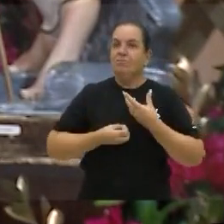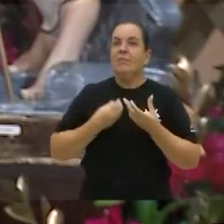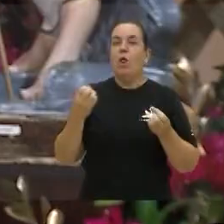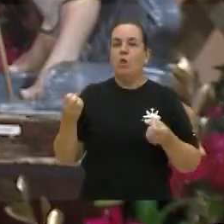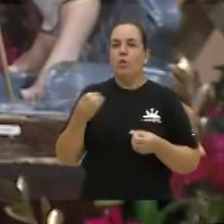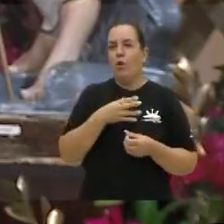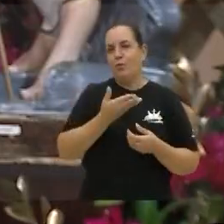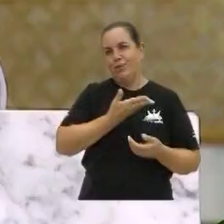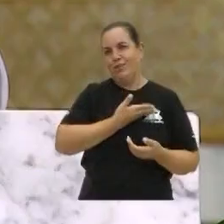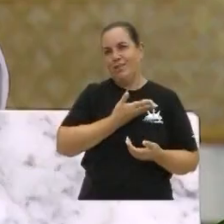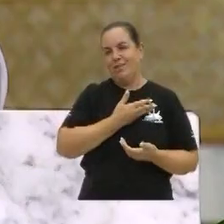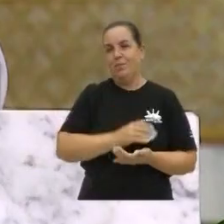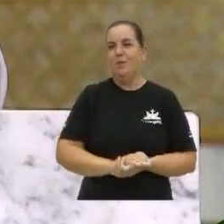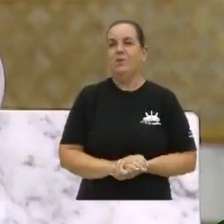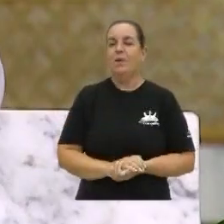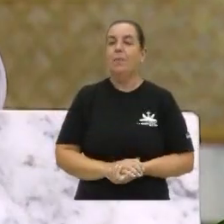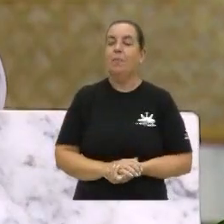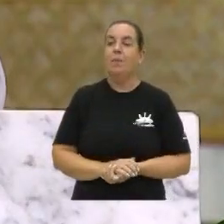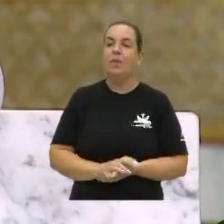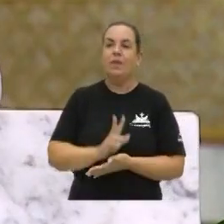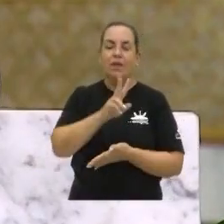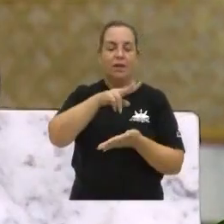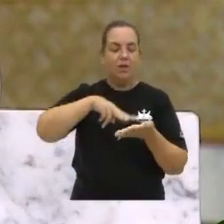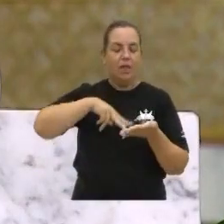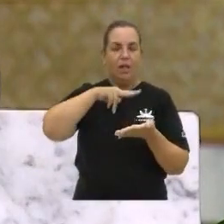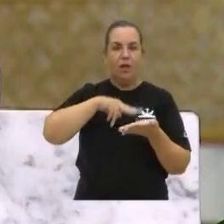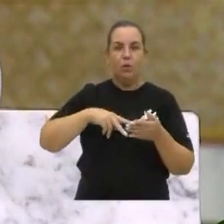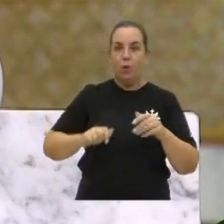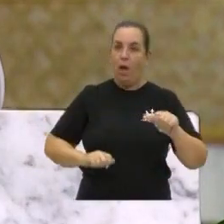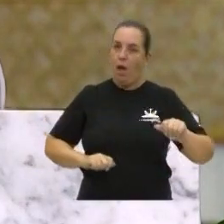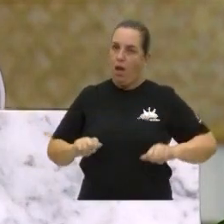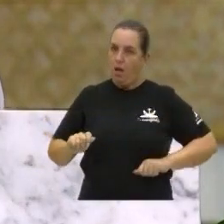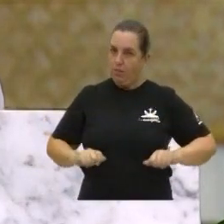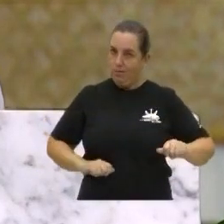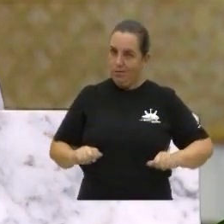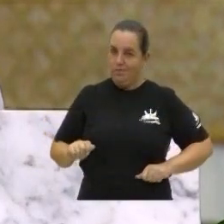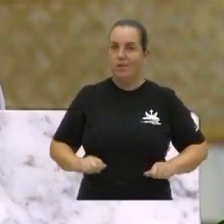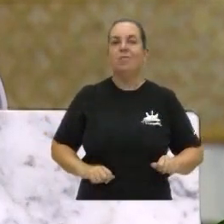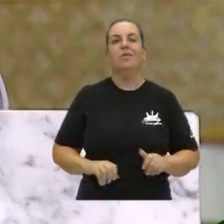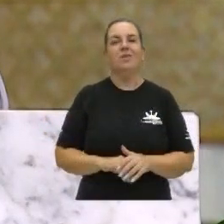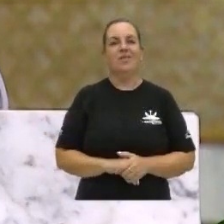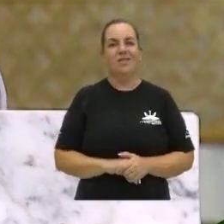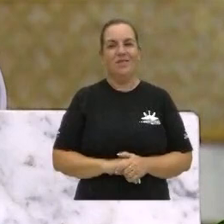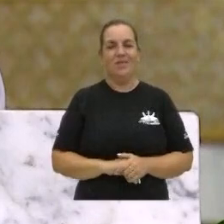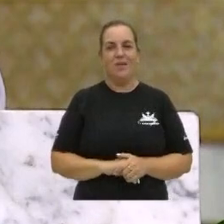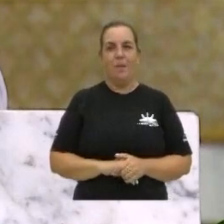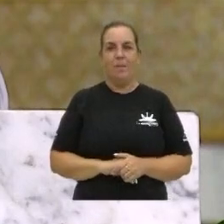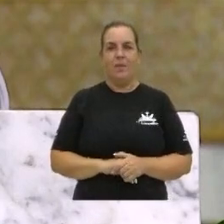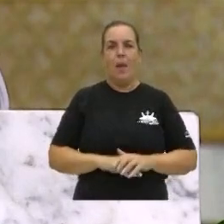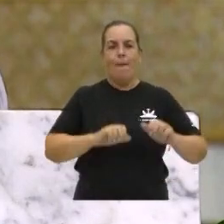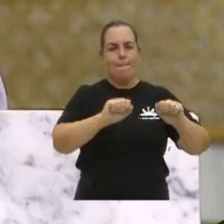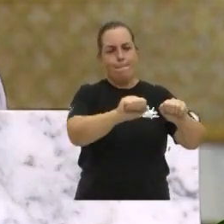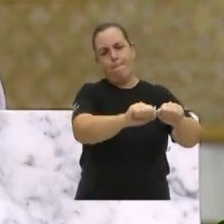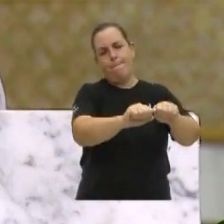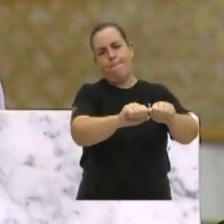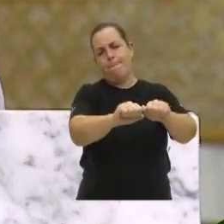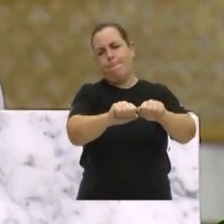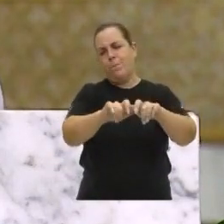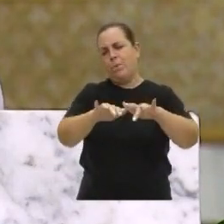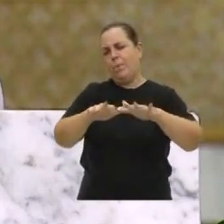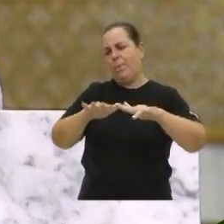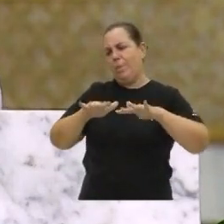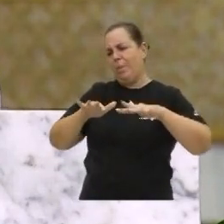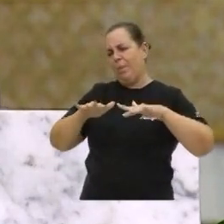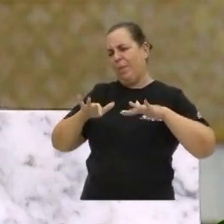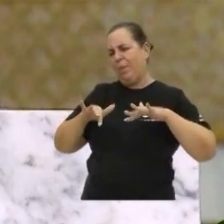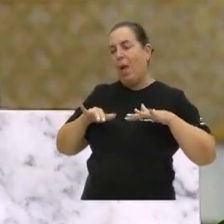discípulos. Ouçamos. Leitura dos Atos dos Apóstolos. A multidão dos fiéis era um